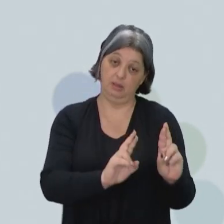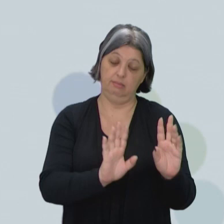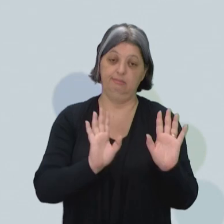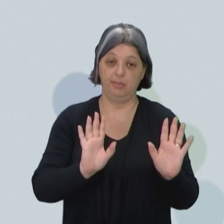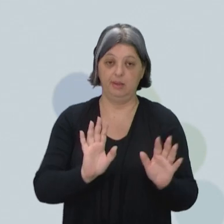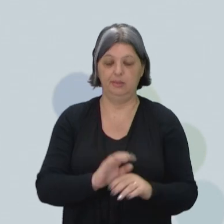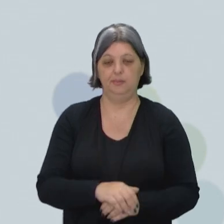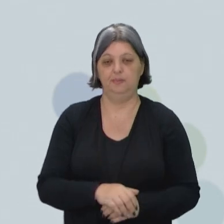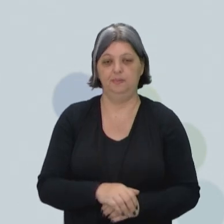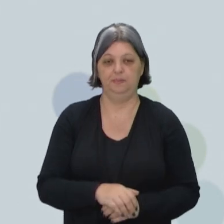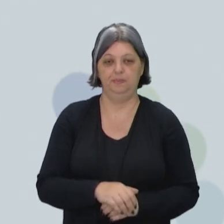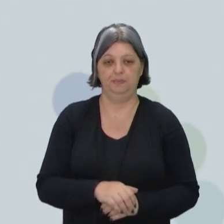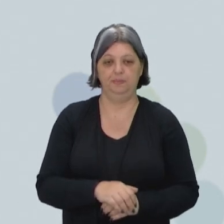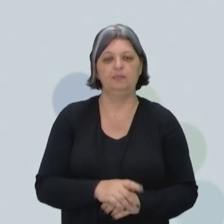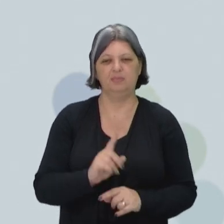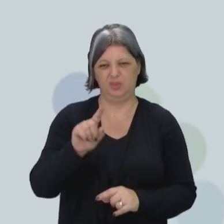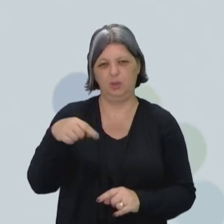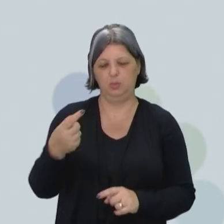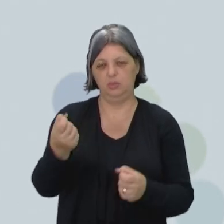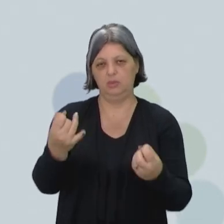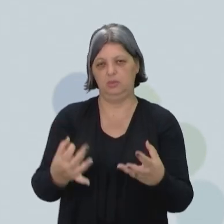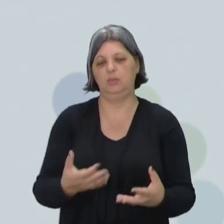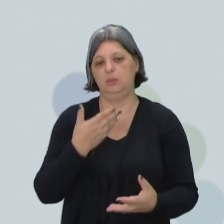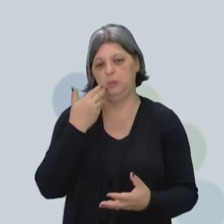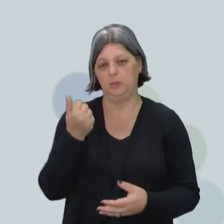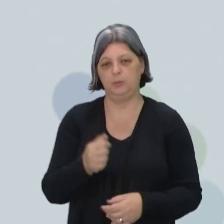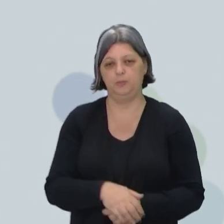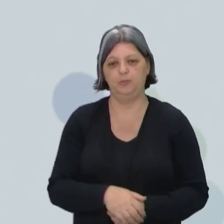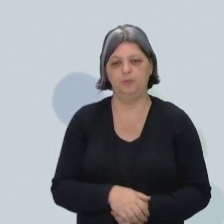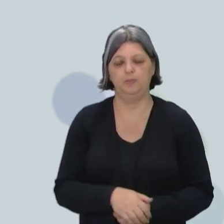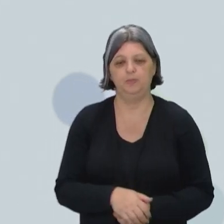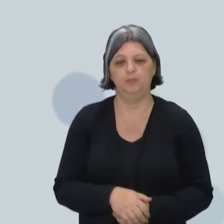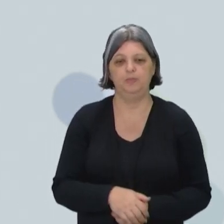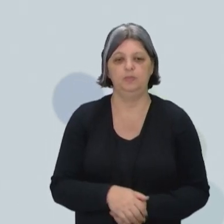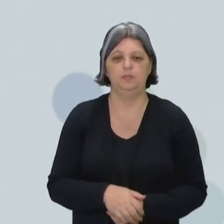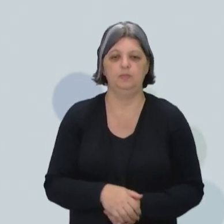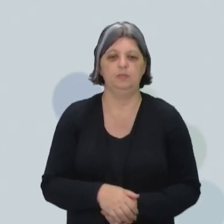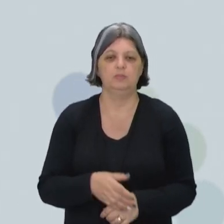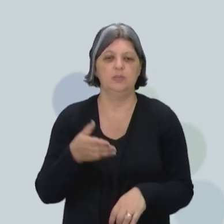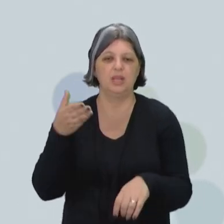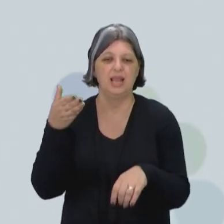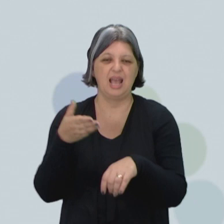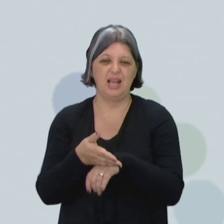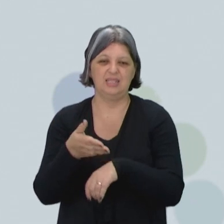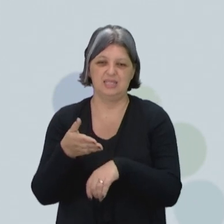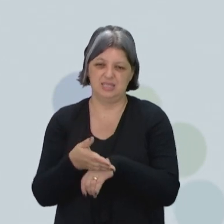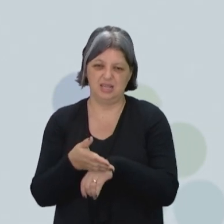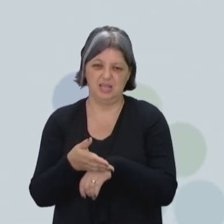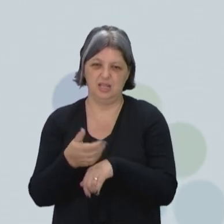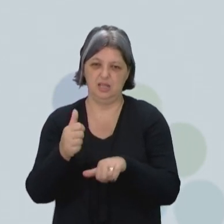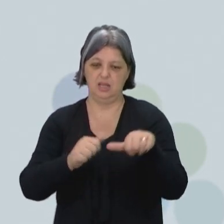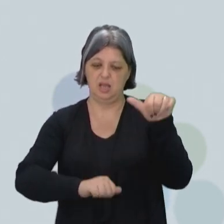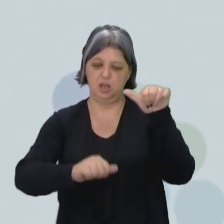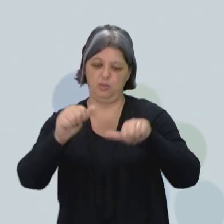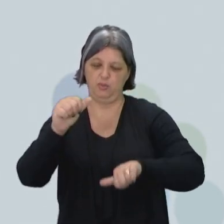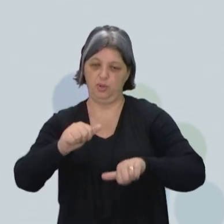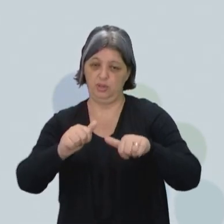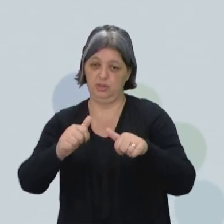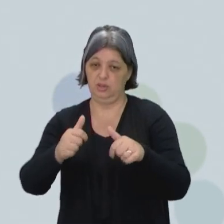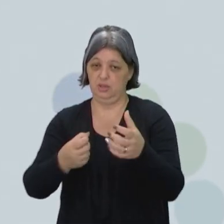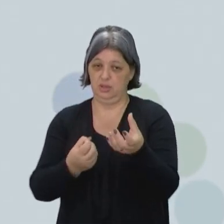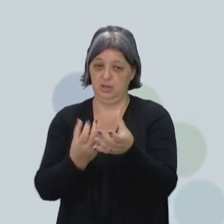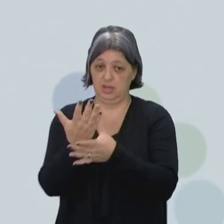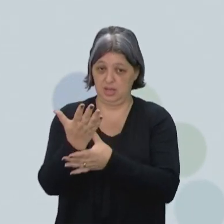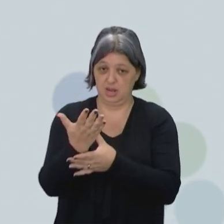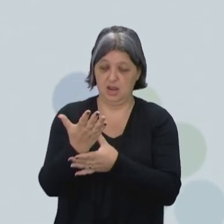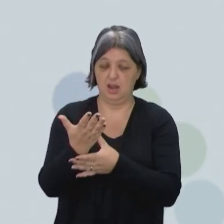Mas isso vai ser falado mais para frente. Mas assim, o acessar, né, analisar, criar e participar